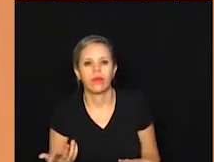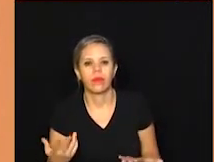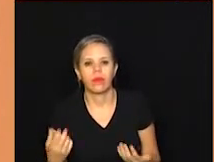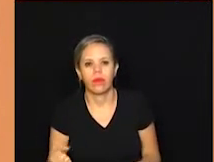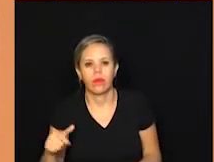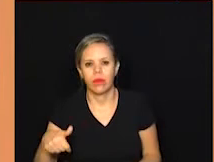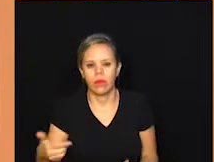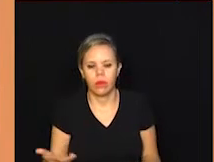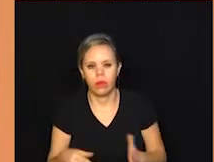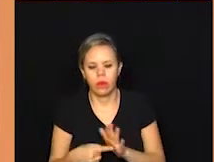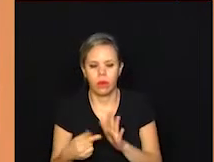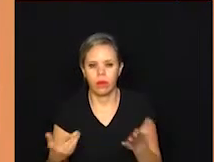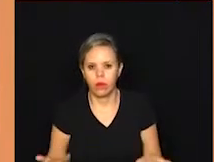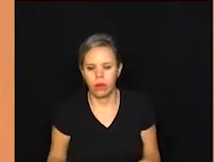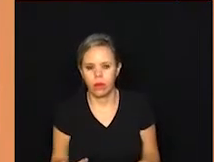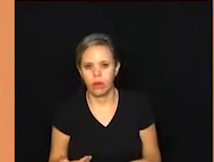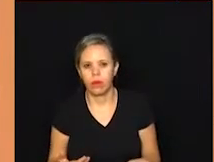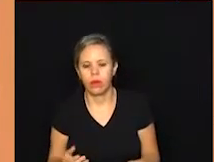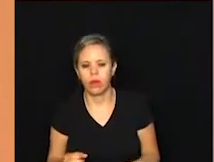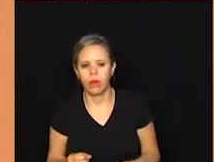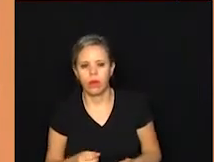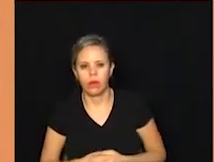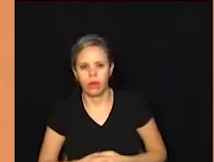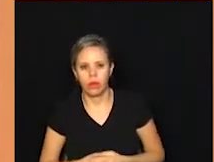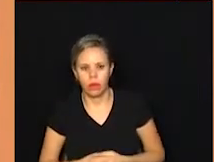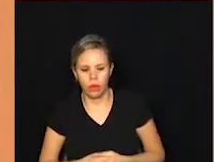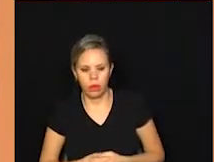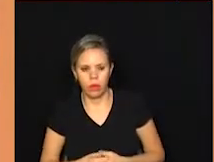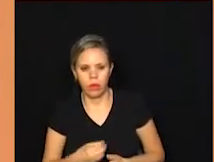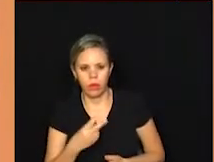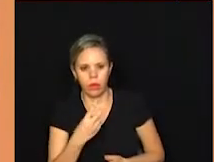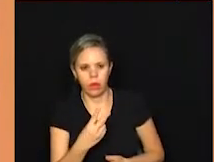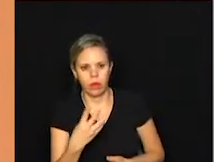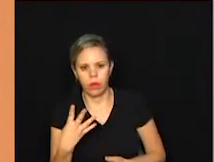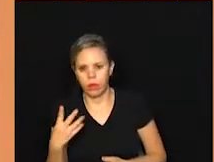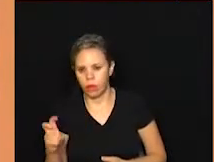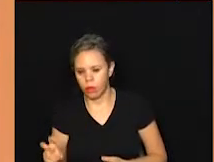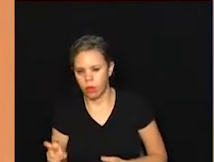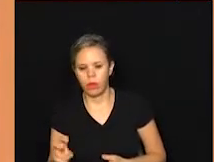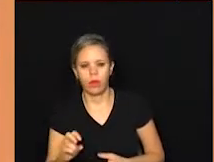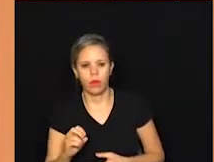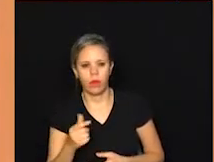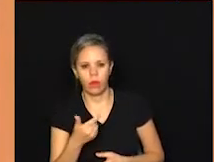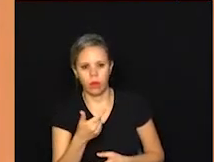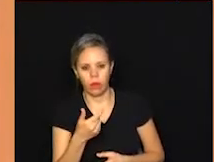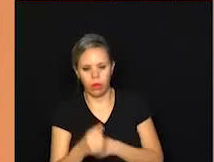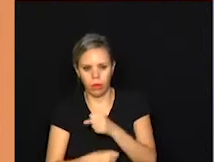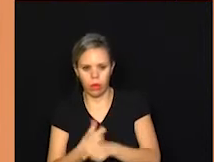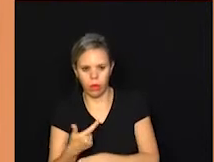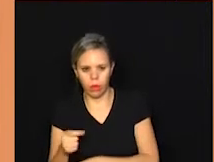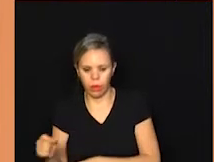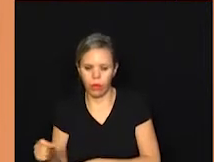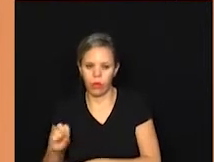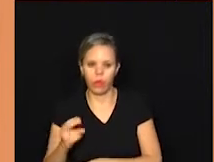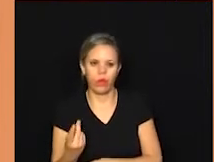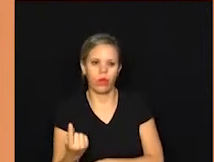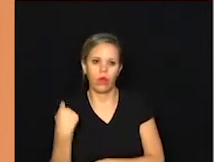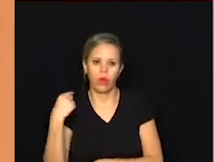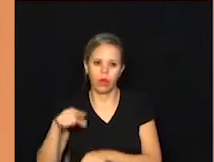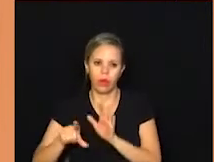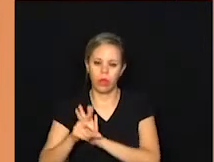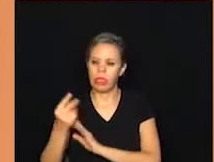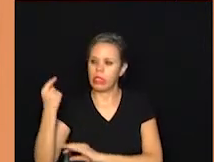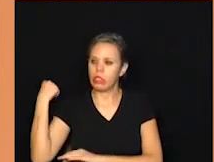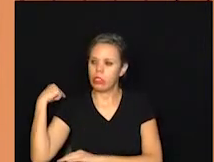que a gente está apresentando agora, de 245 de 2020, ou se a do Sebastião Arcanjo ainda vale? É